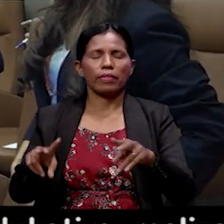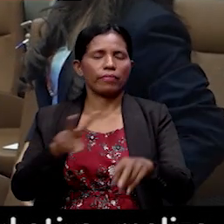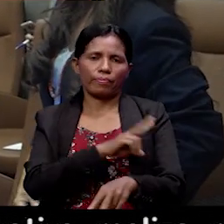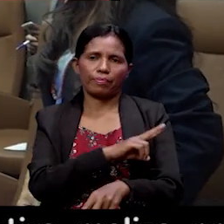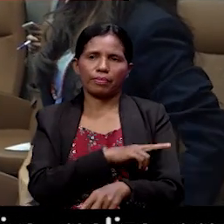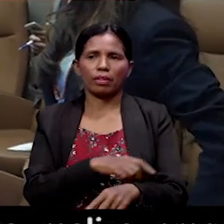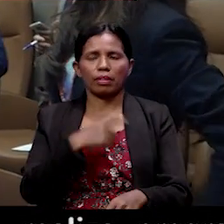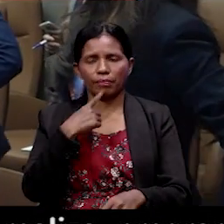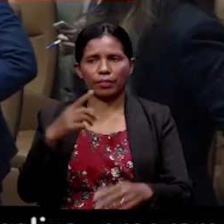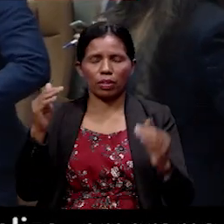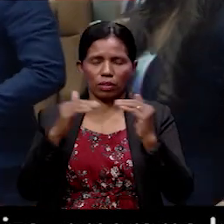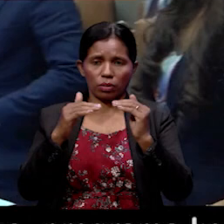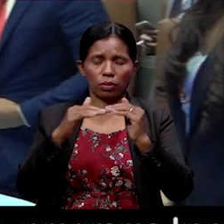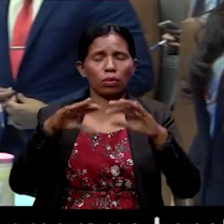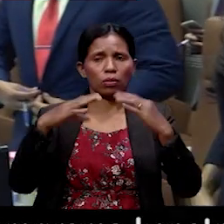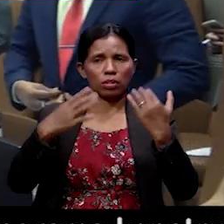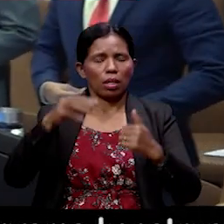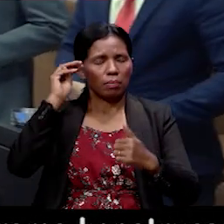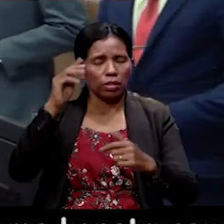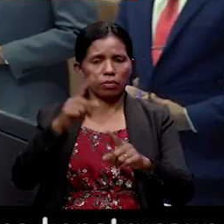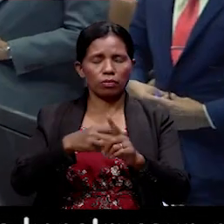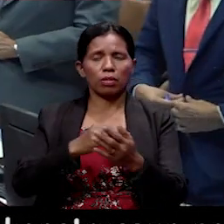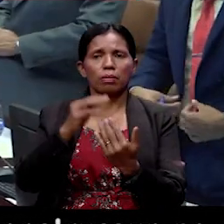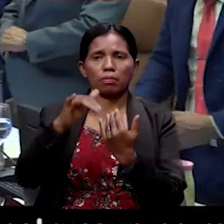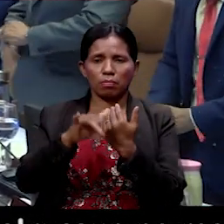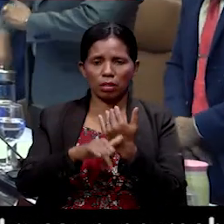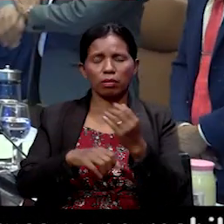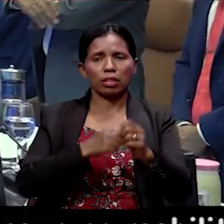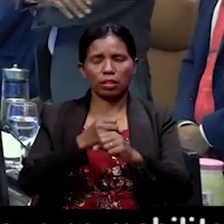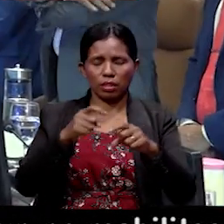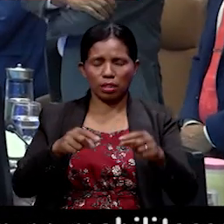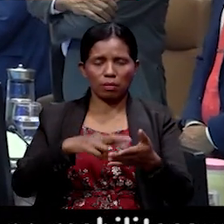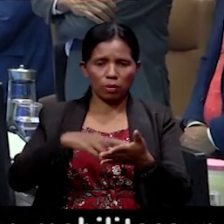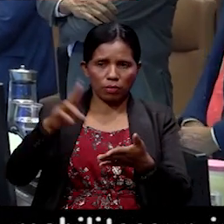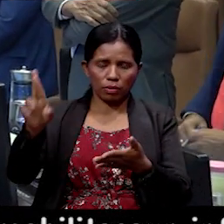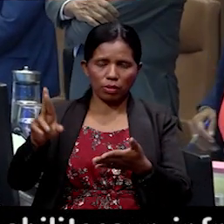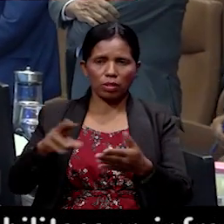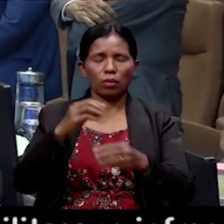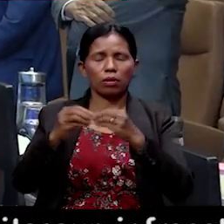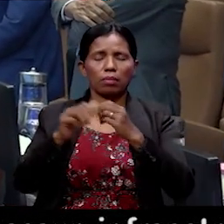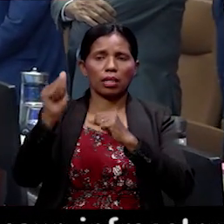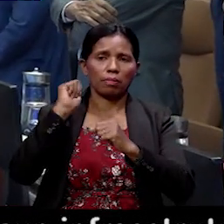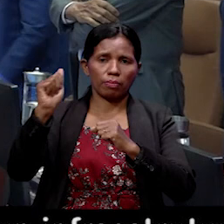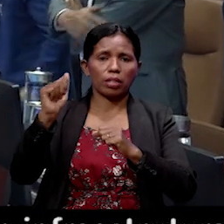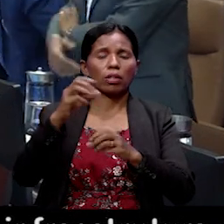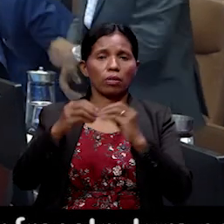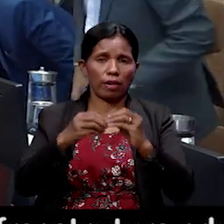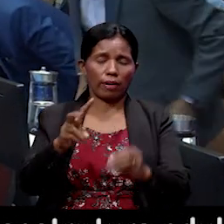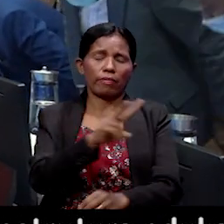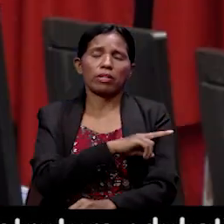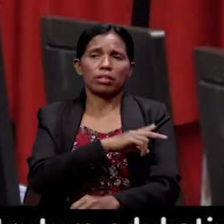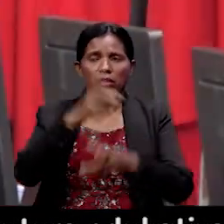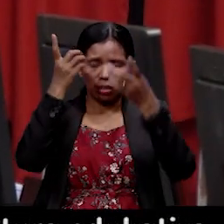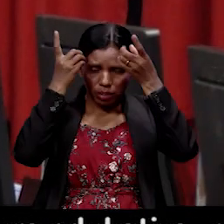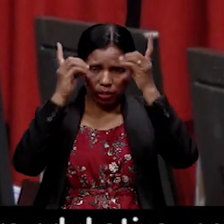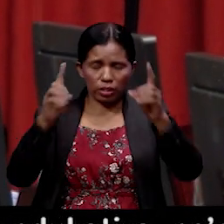reunião Conselho Ministro iha fulang maio tinang ne aprova ona resolução konaba kampanya vacinação nebe defini